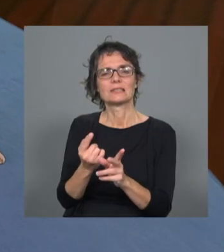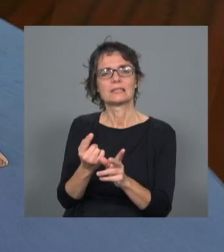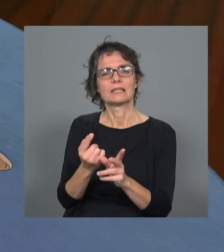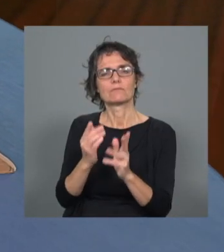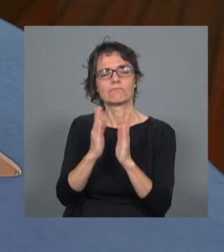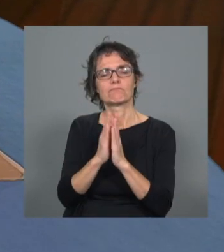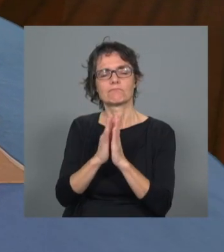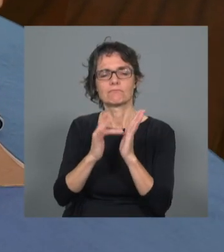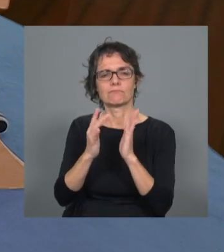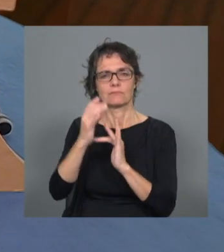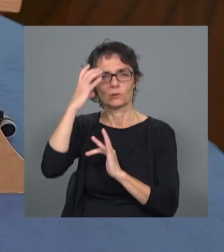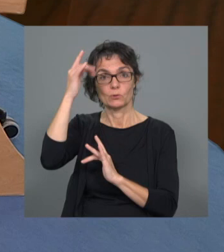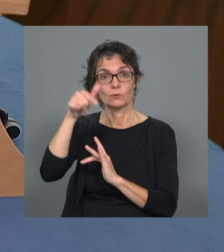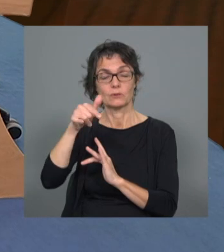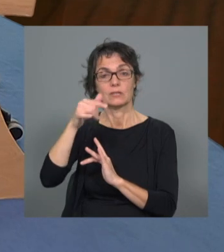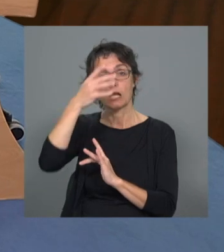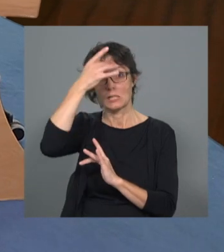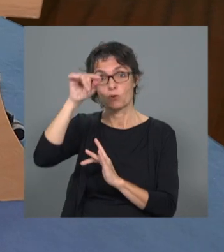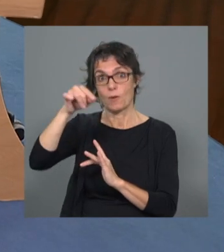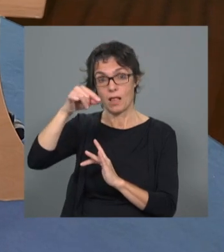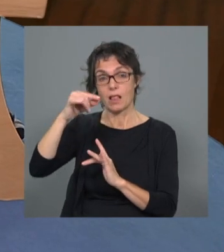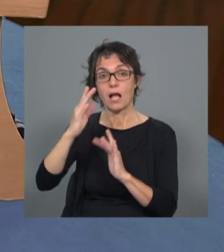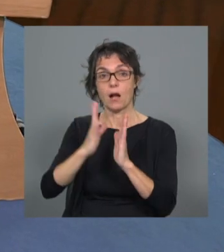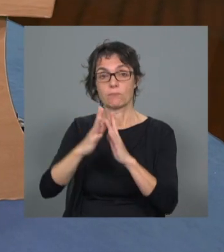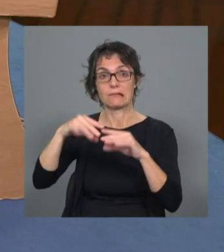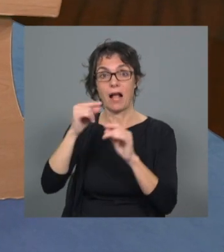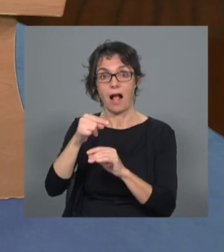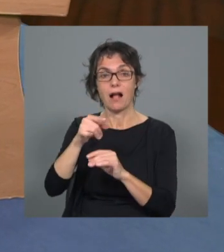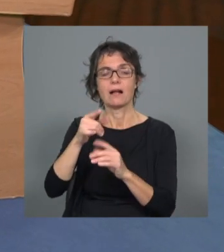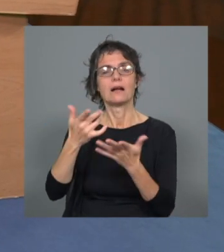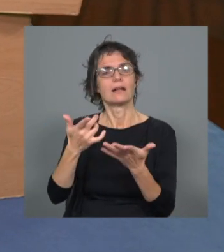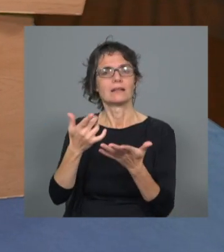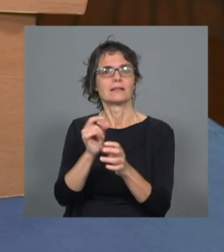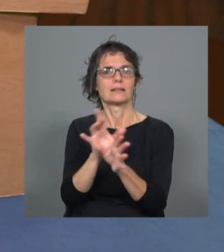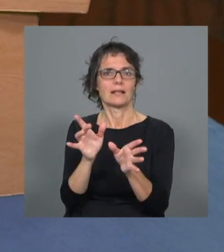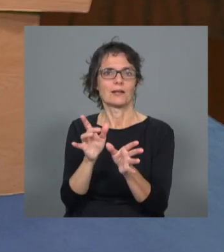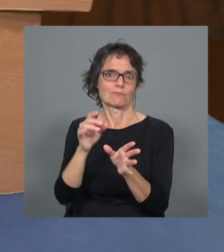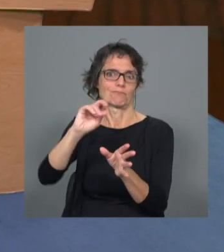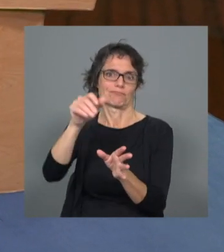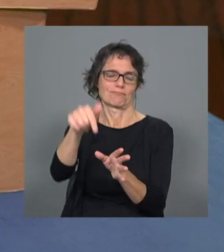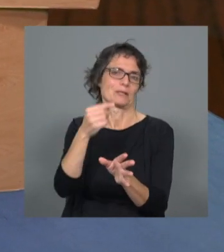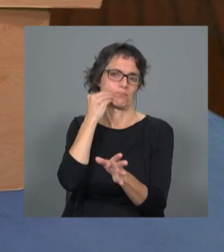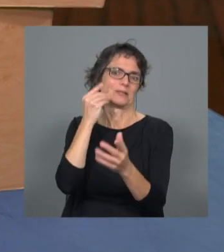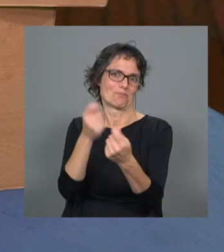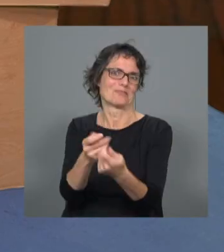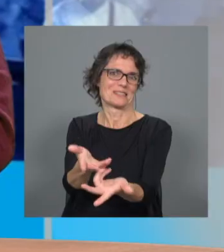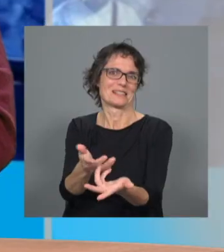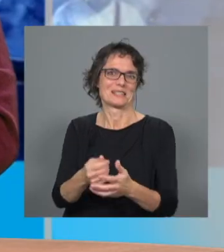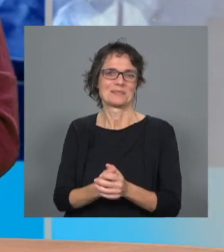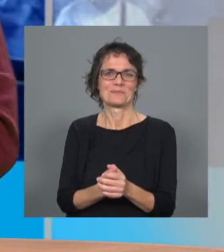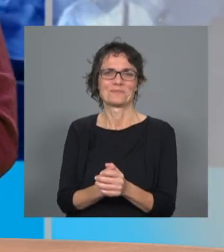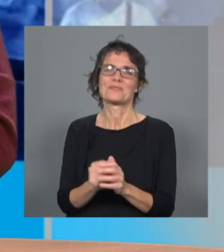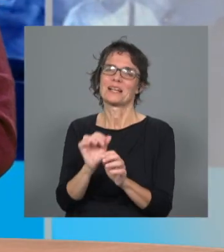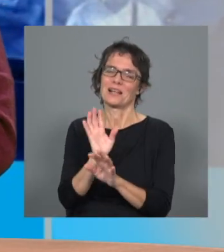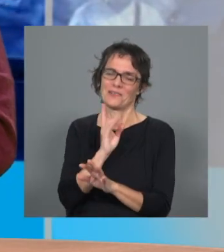Rei. Setúbal tem um santuário de Cristo Rei e como tal, não havia dúvidas quanto à localização, ao que parece. É verdade, foi uma